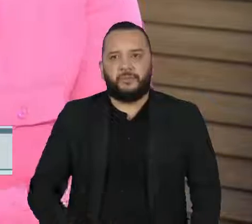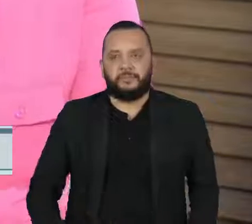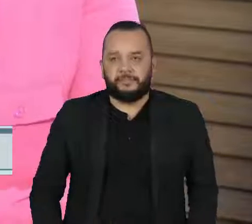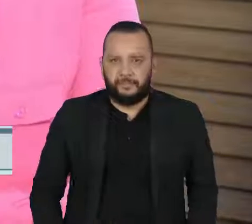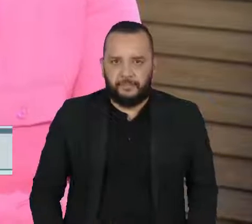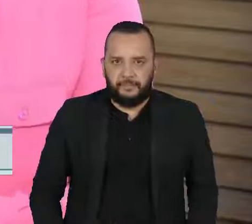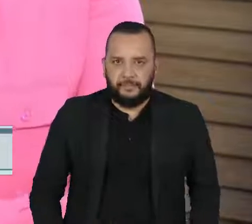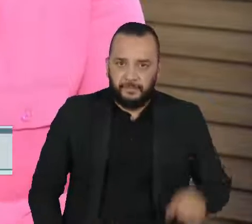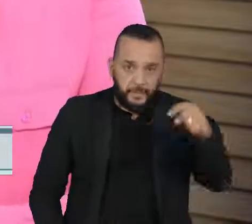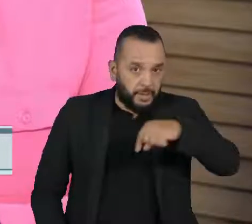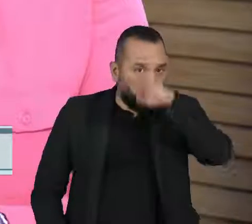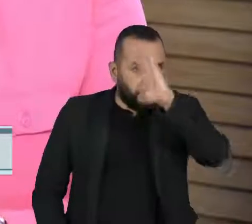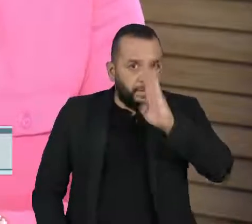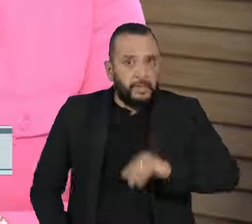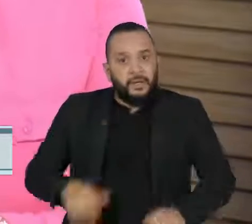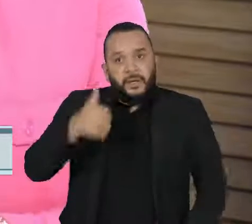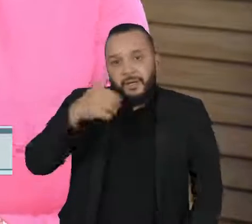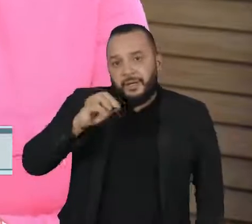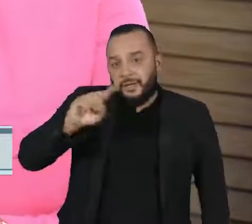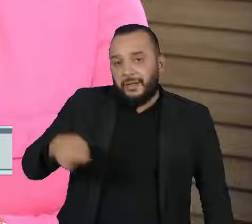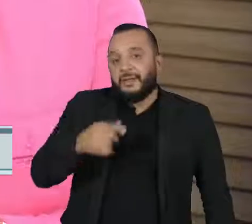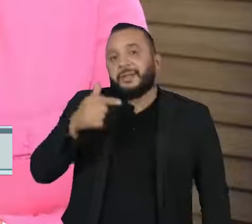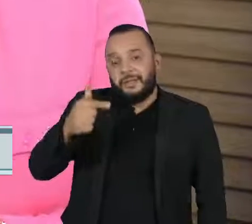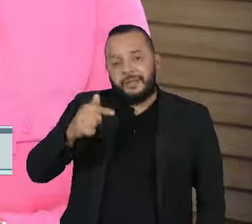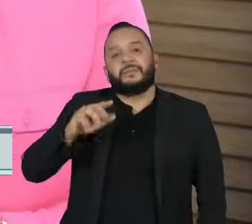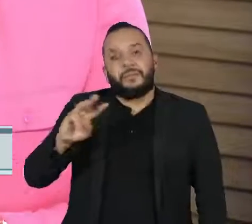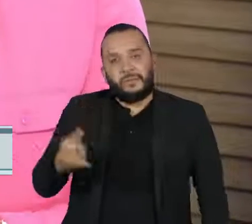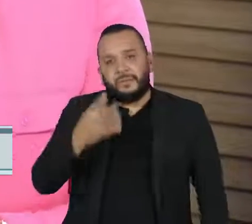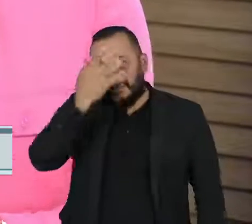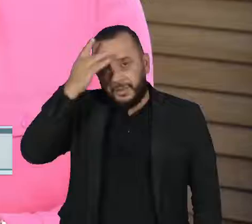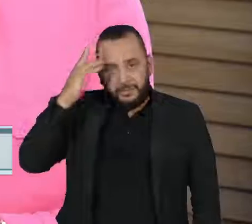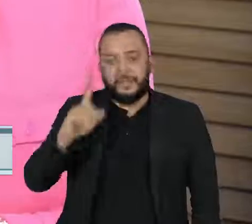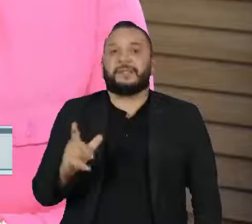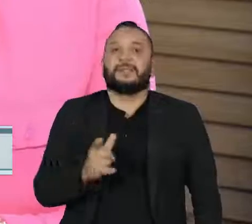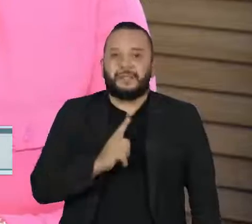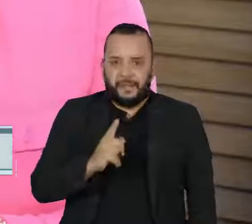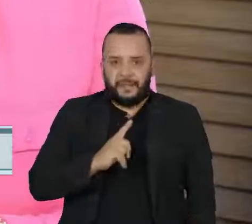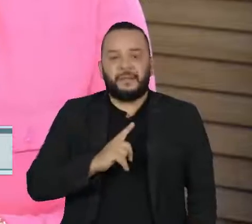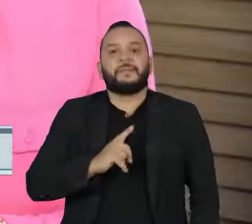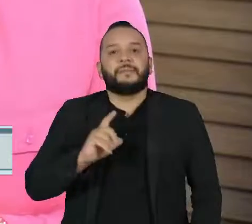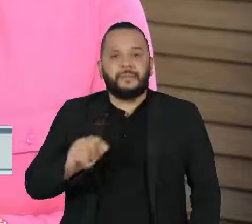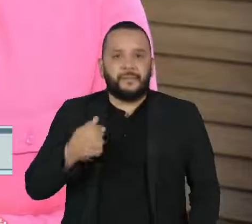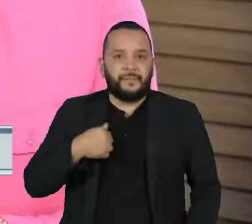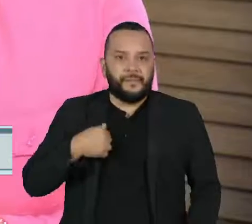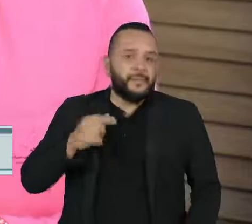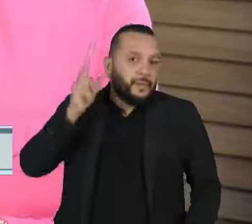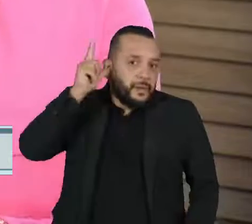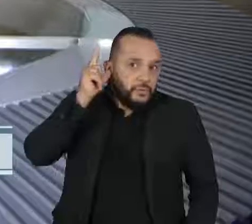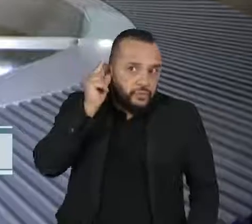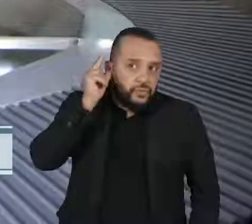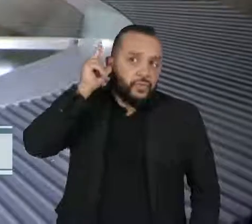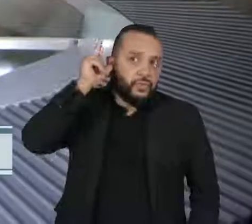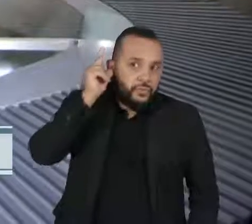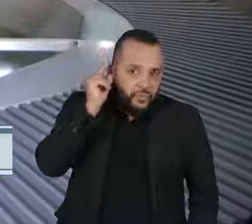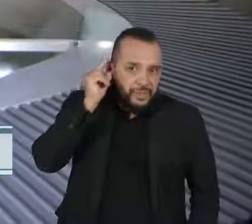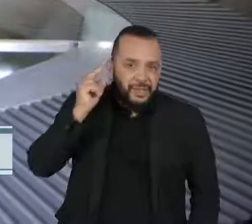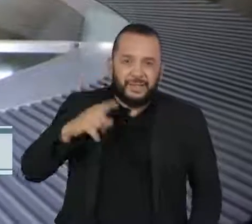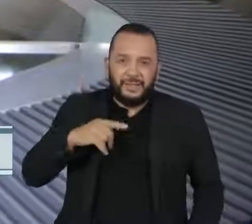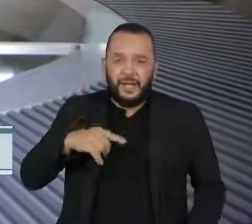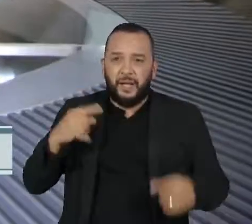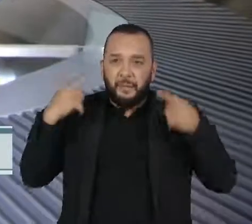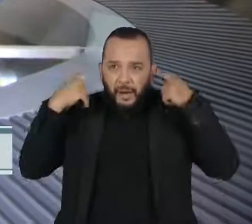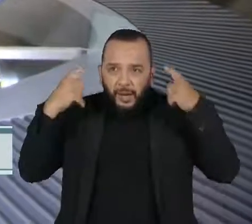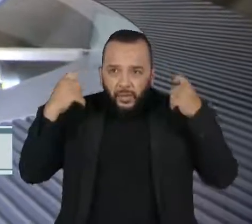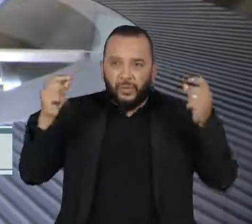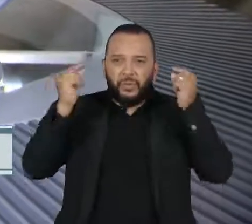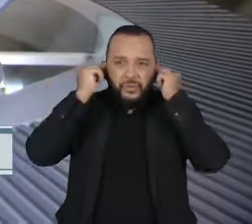No Brasil, cerca de 10,7 milhões de pessoas têm algum tipo de deficiência auditiva. Ruídos urbanos, fones